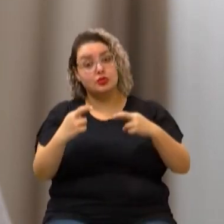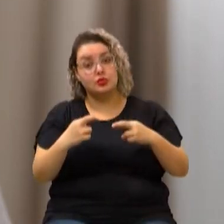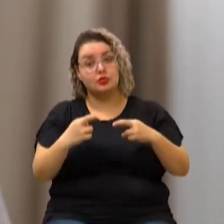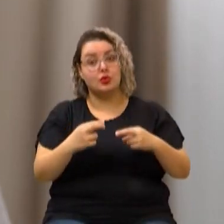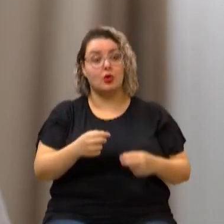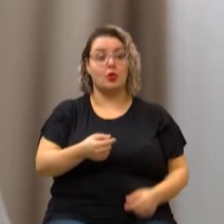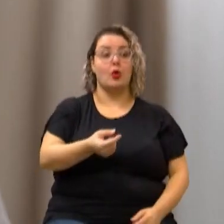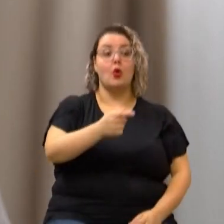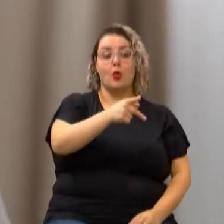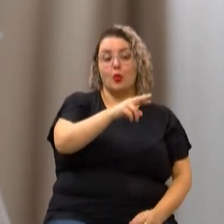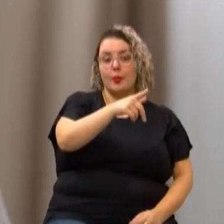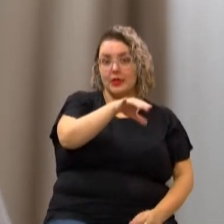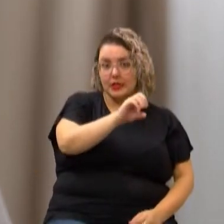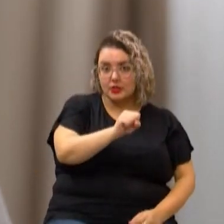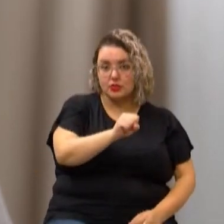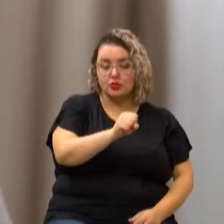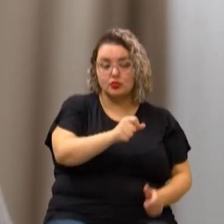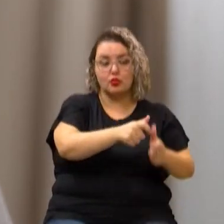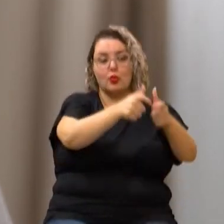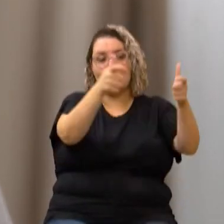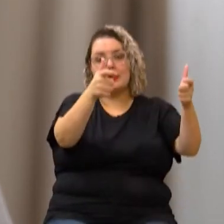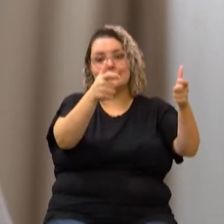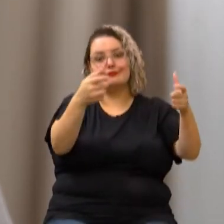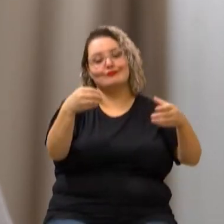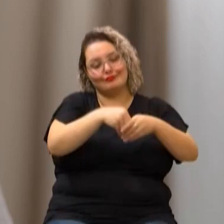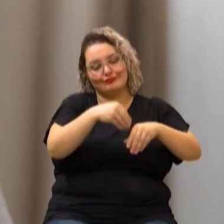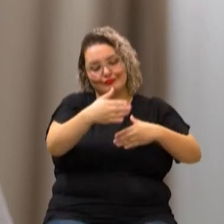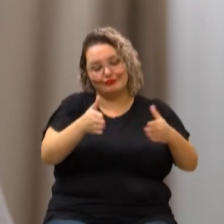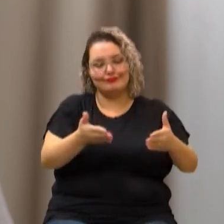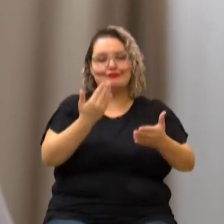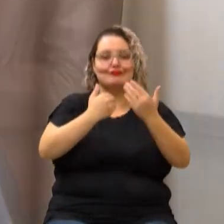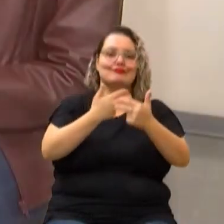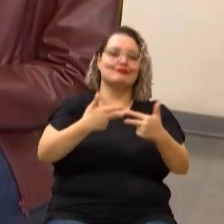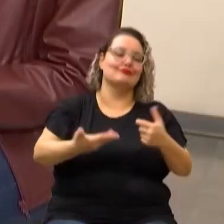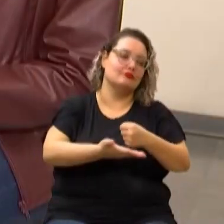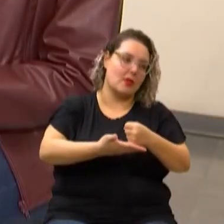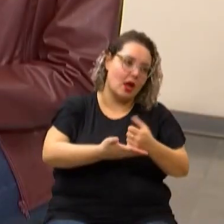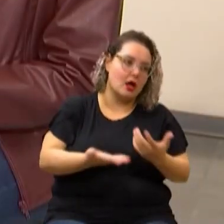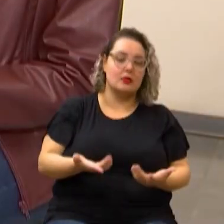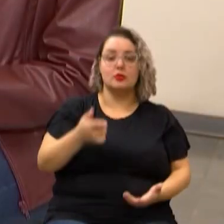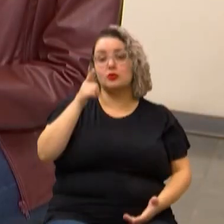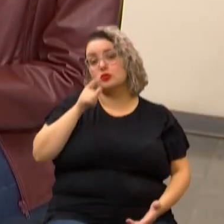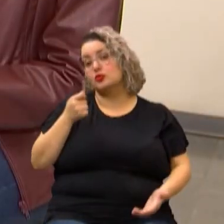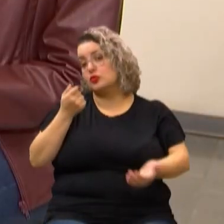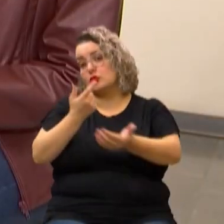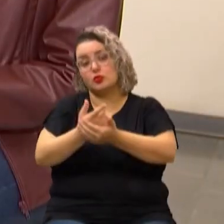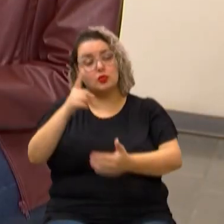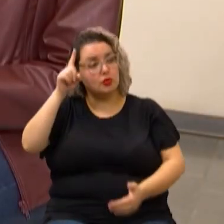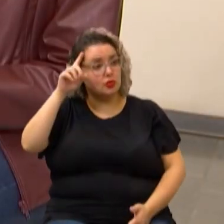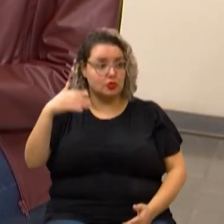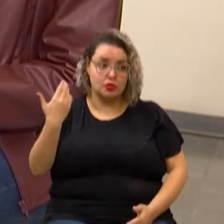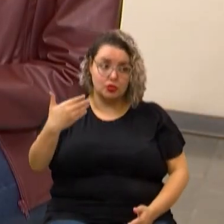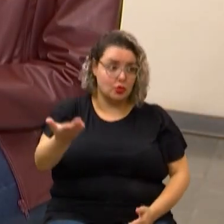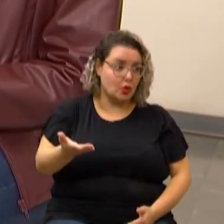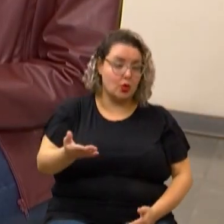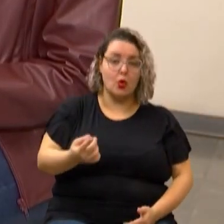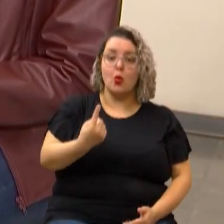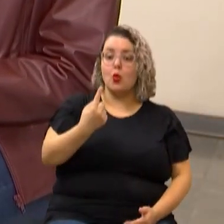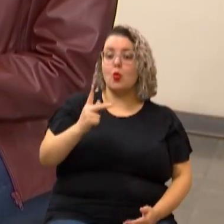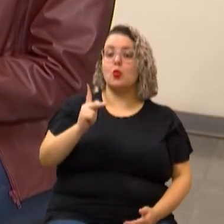trabalhei no supermercado, remarcando de manhã, de tarde e final de tarde. Era quase o dia todo remarcando. Com